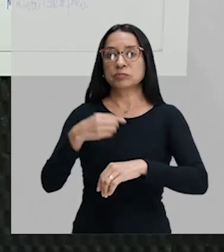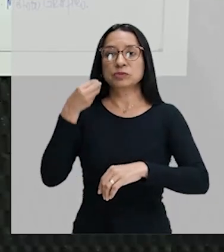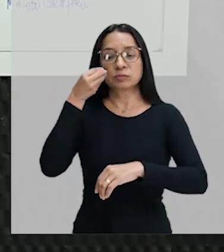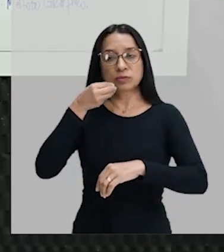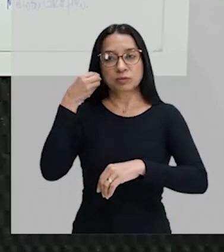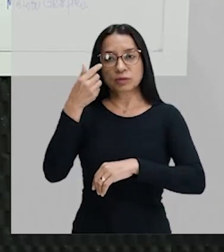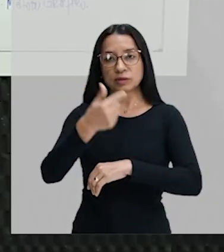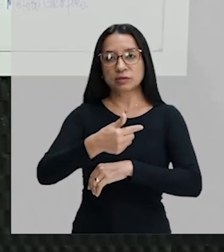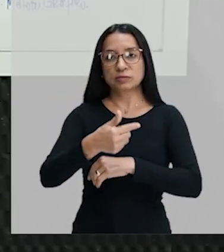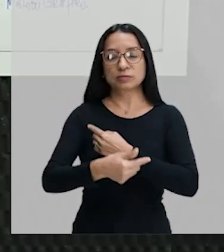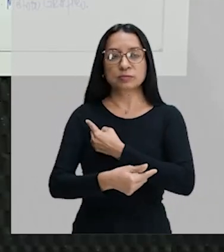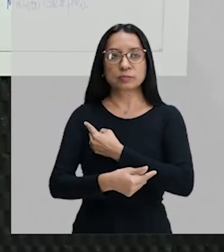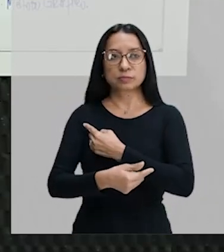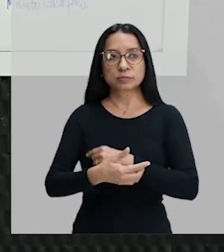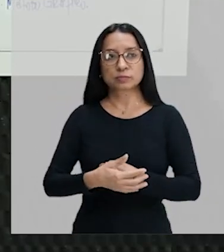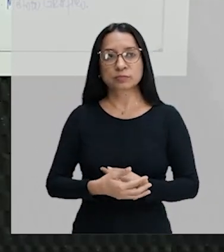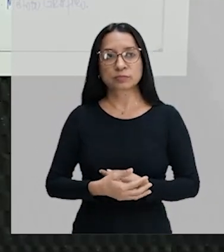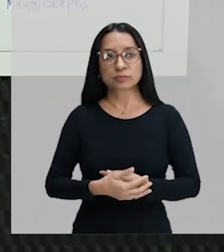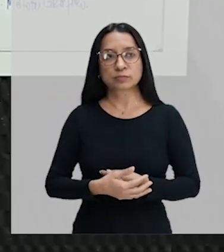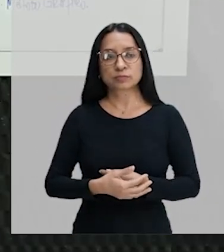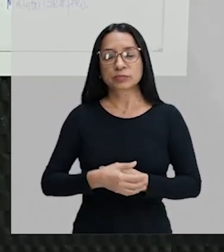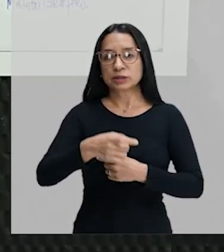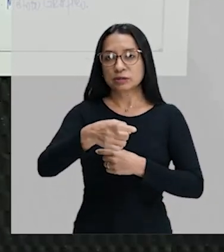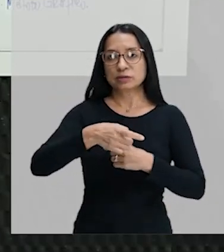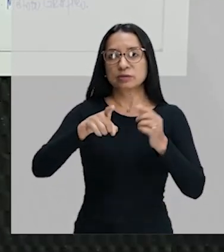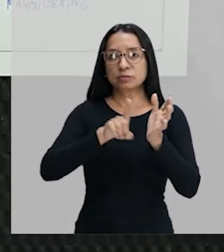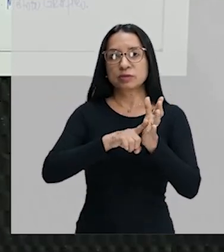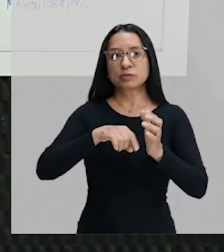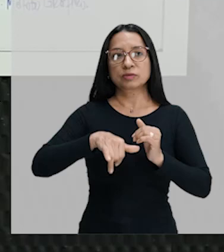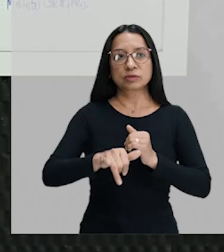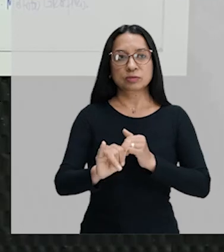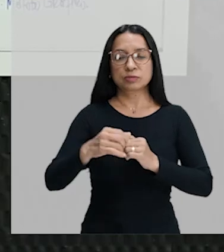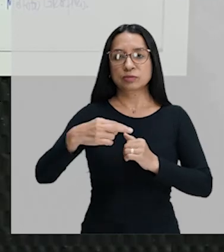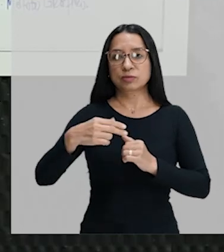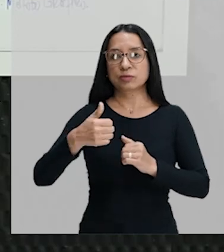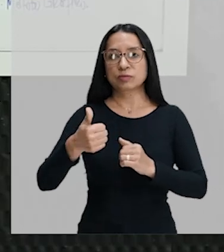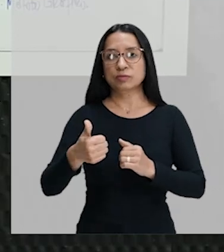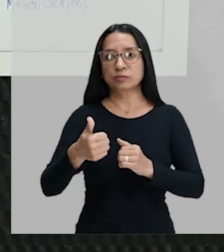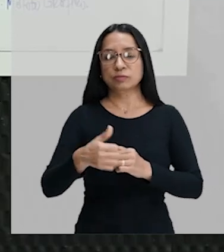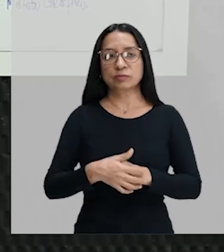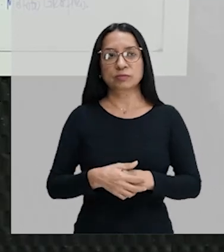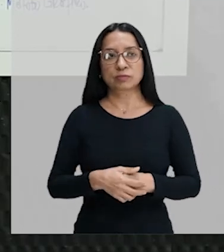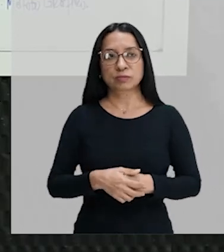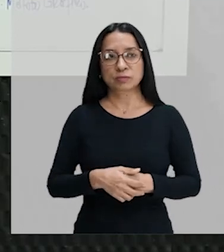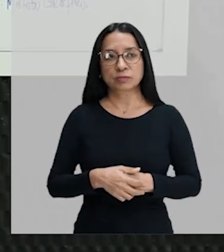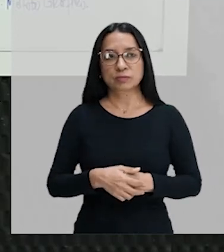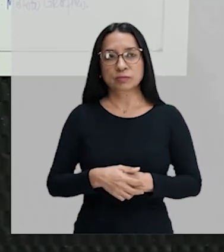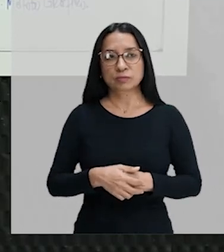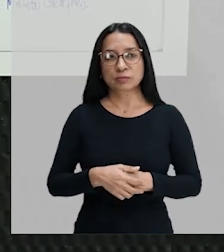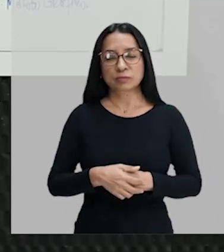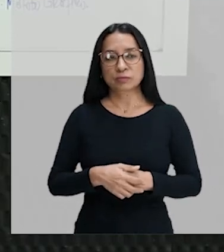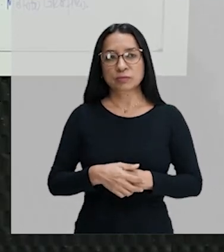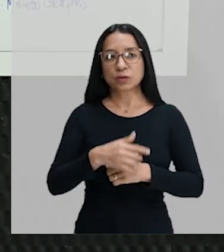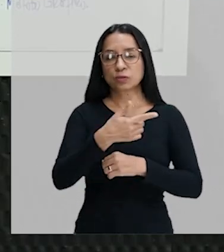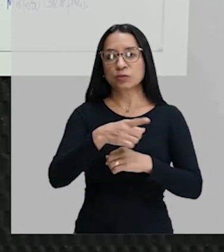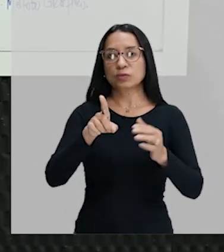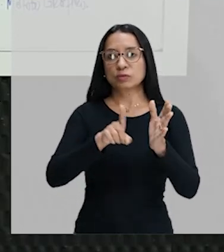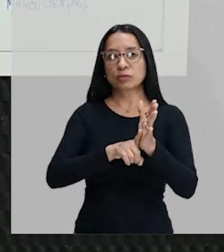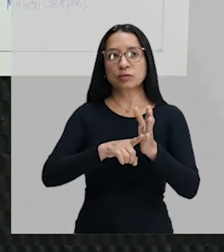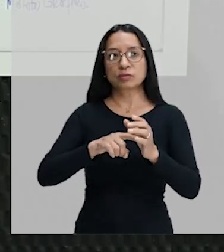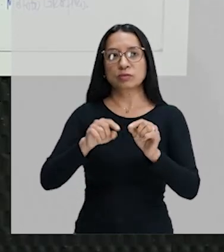menos y igual a 1. Ó, se você tirar o x e colocar 2, tirar o y e colocar